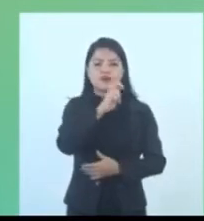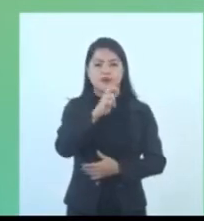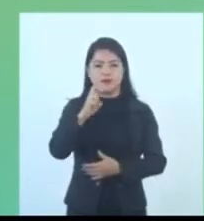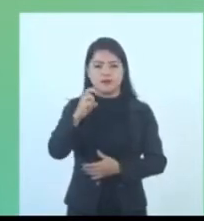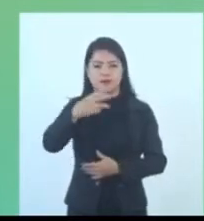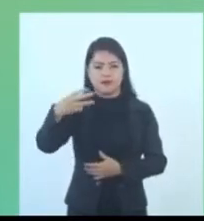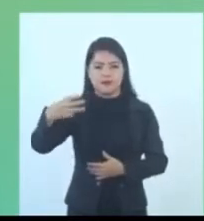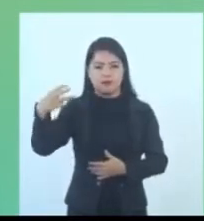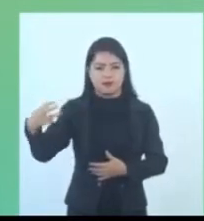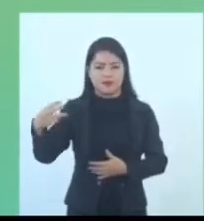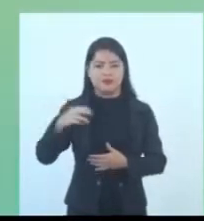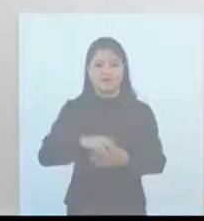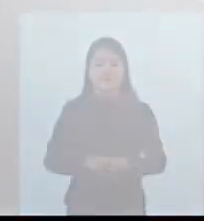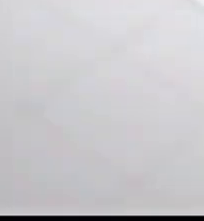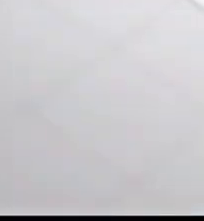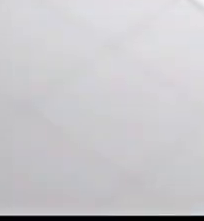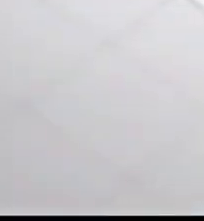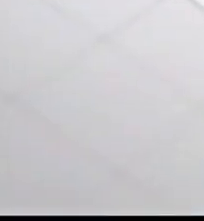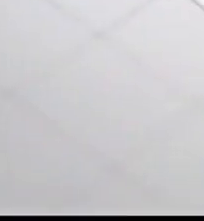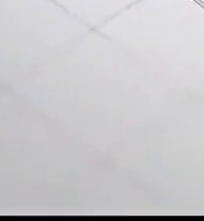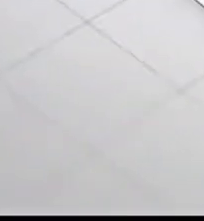Impressão, 55-333.